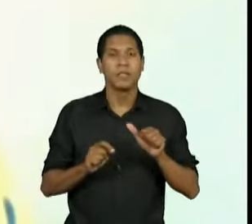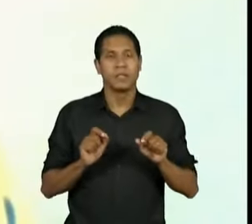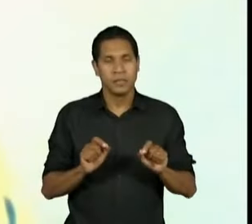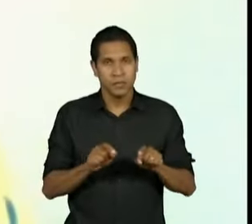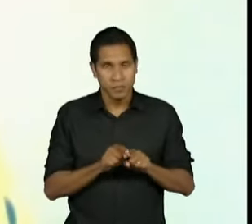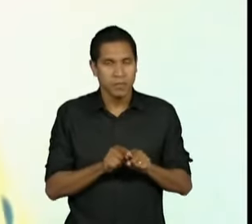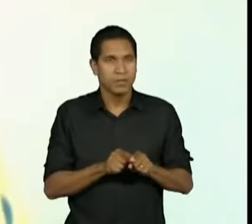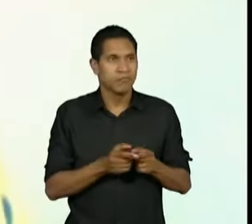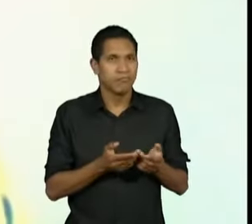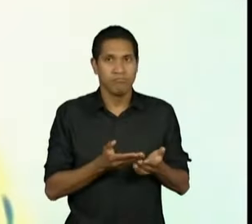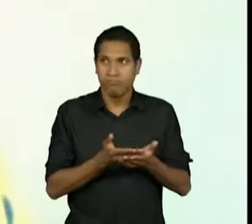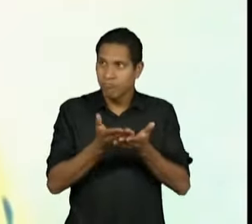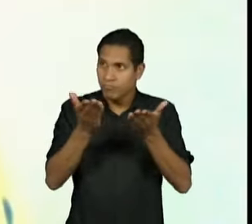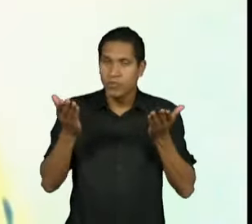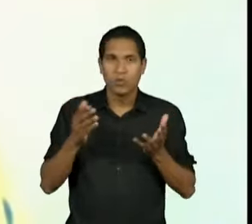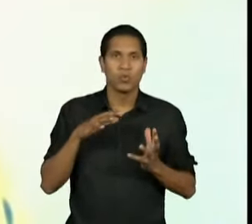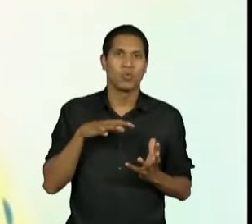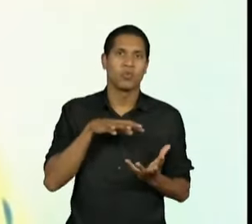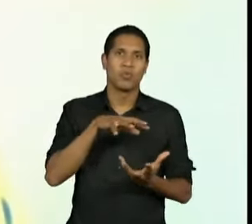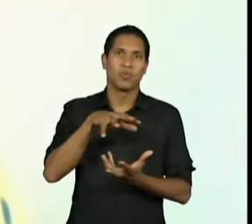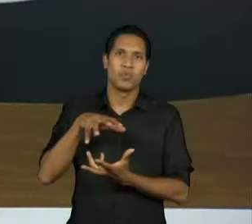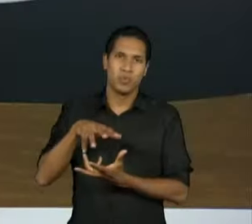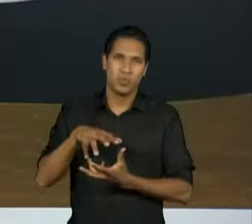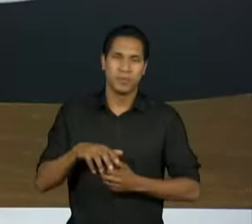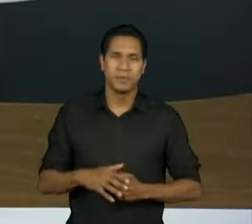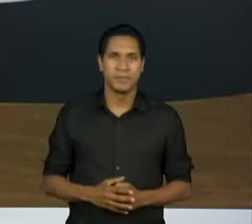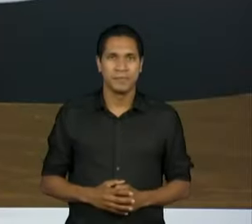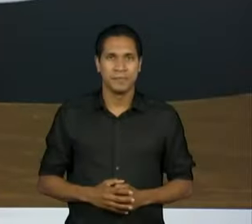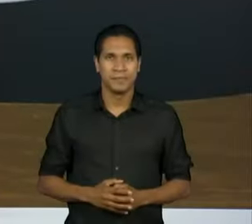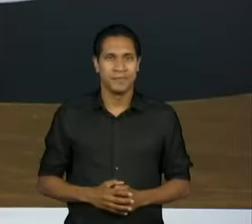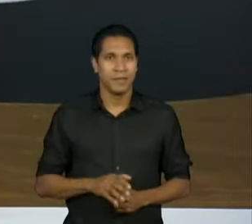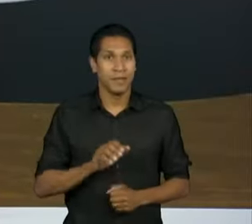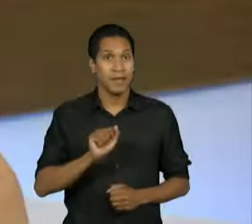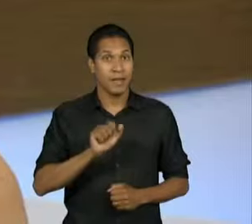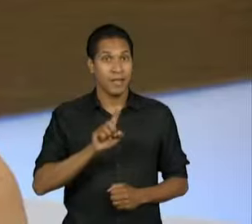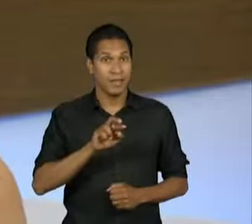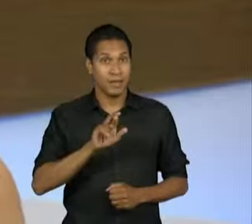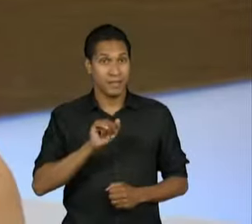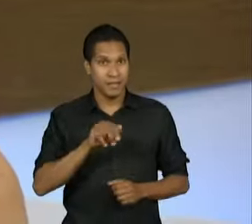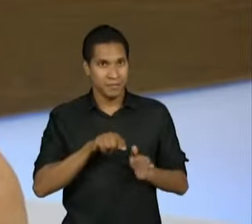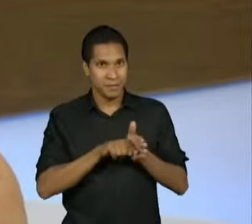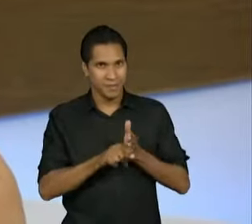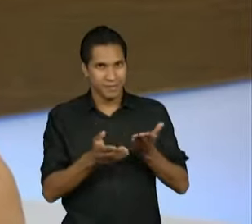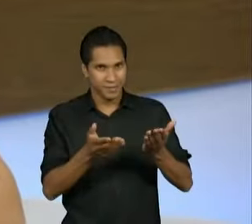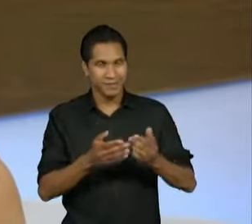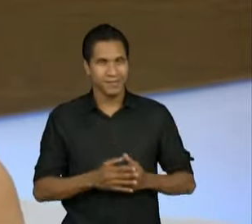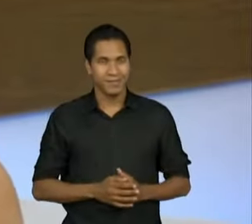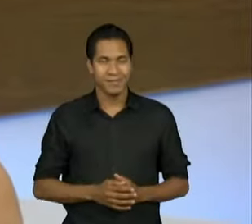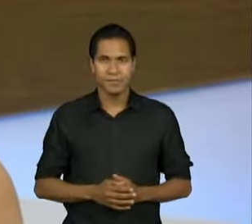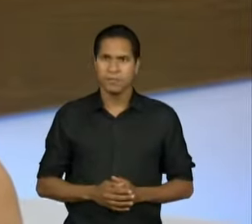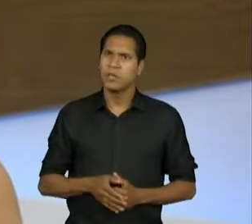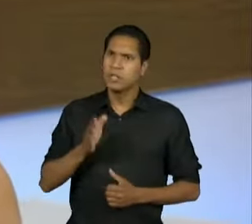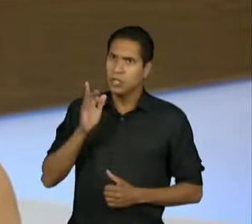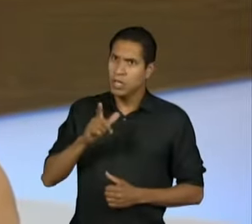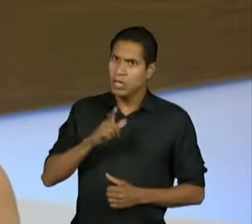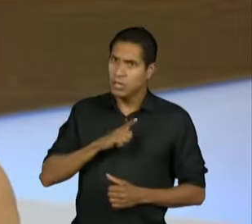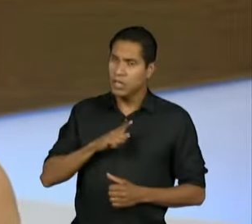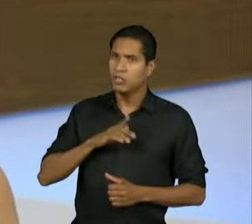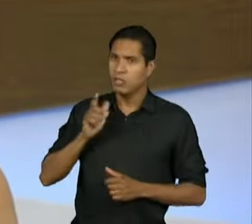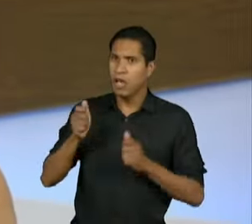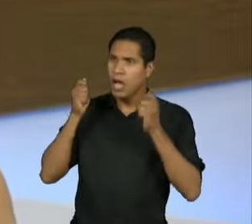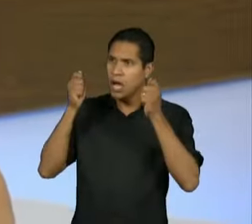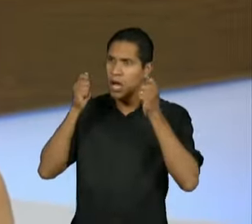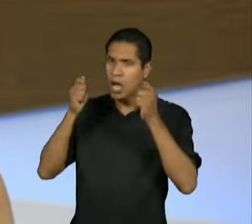subalternizadas pelo mundo inteiro. Adriana, por favor. Conceição, você tem uma longa trajetória no